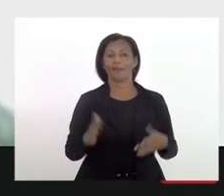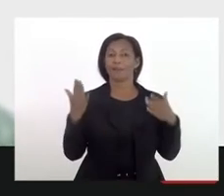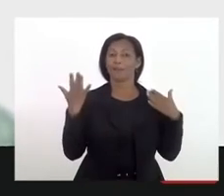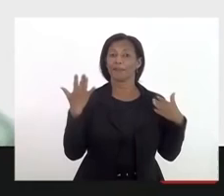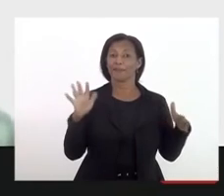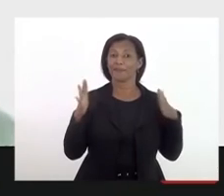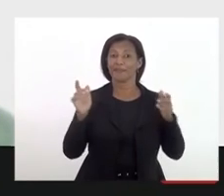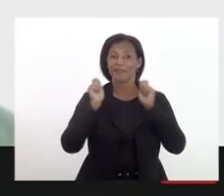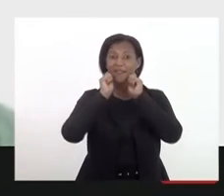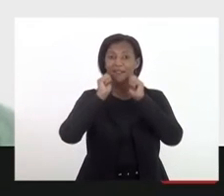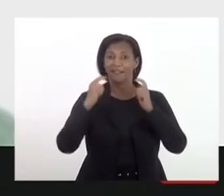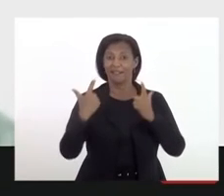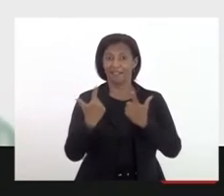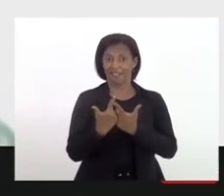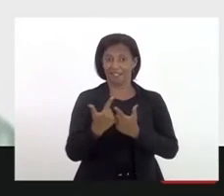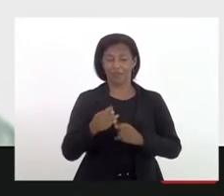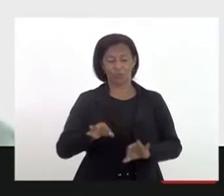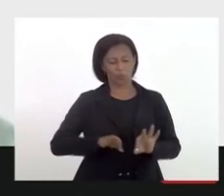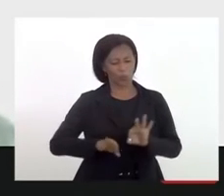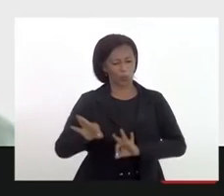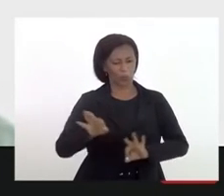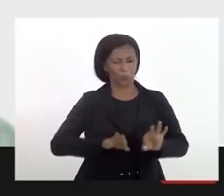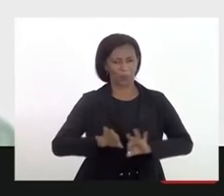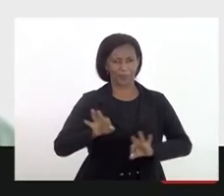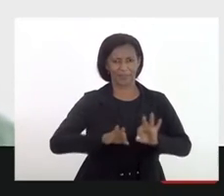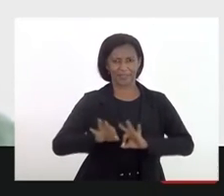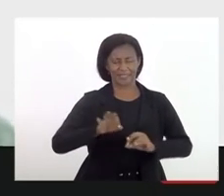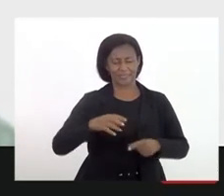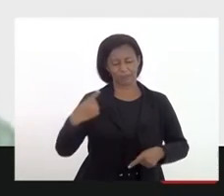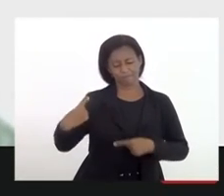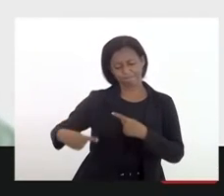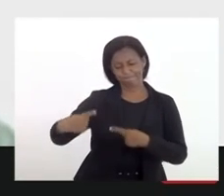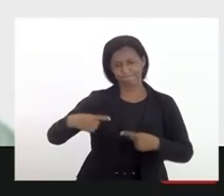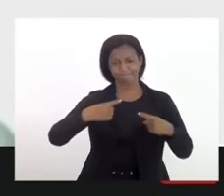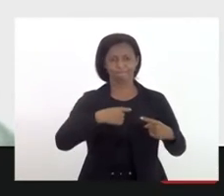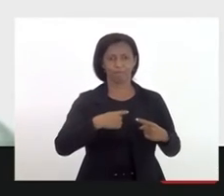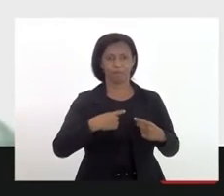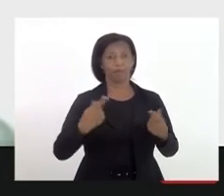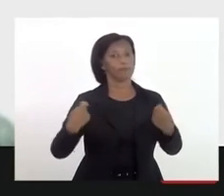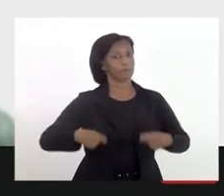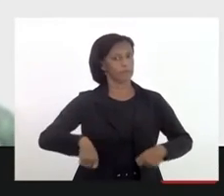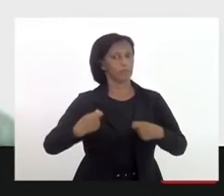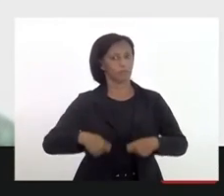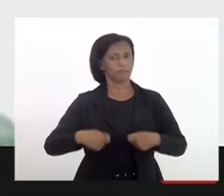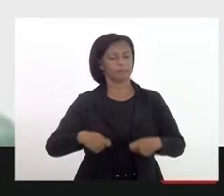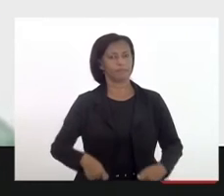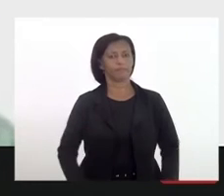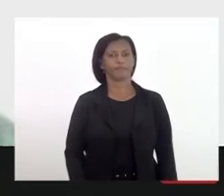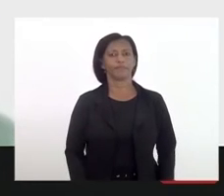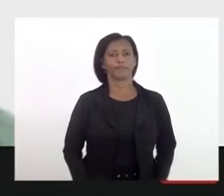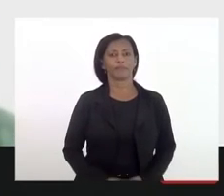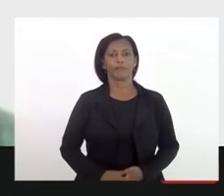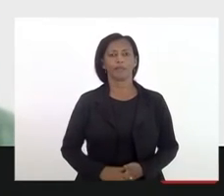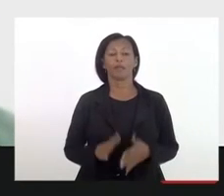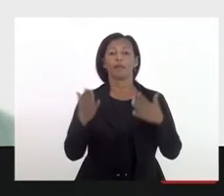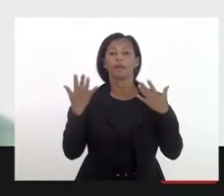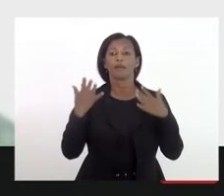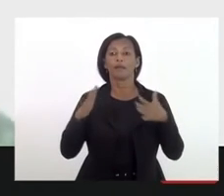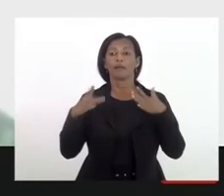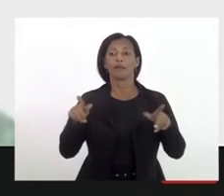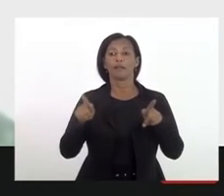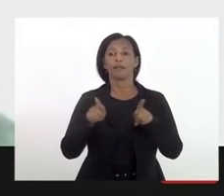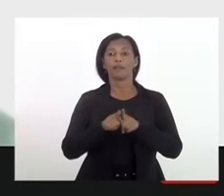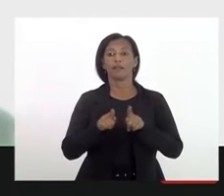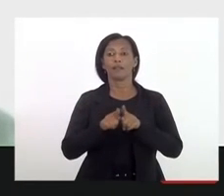LERJ por organizar esse evento e protagonizar um debate que é muito necessário. Parabéns também